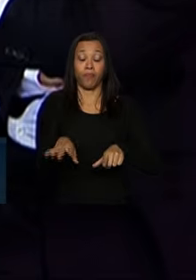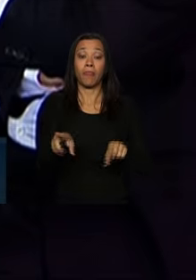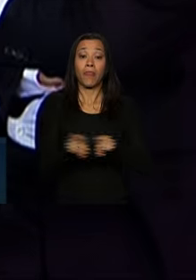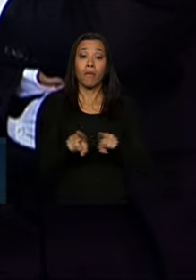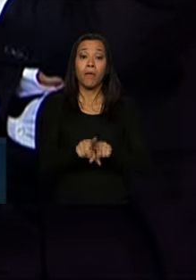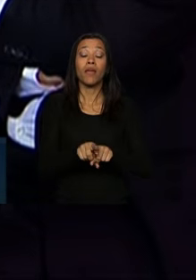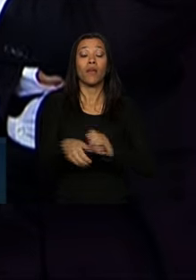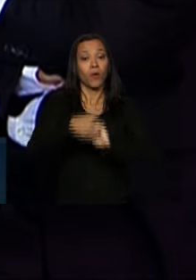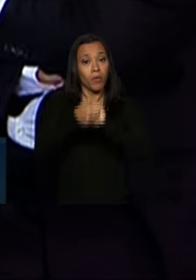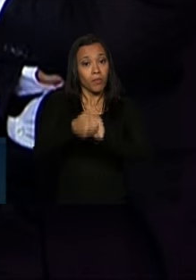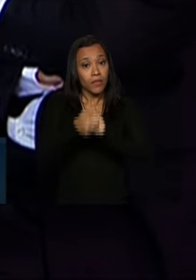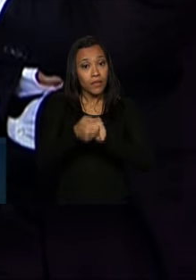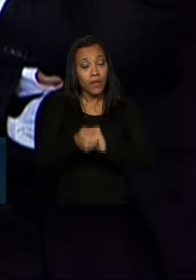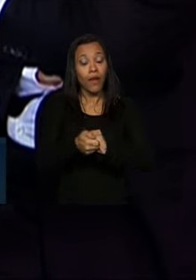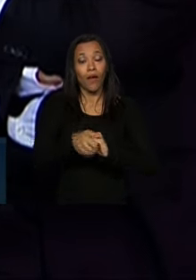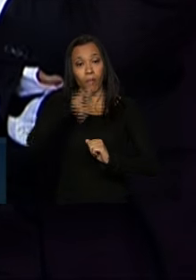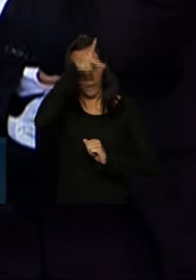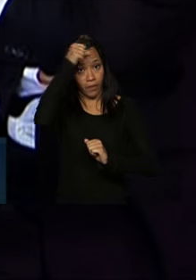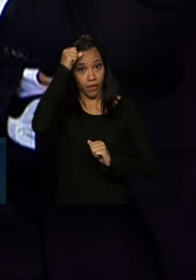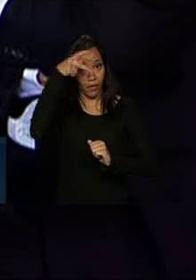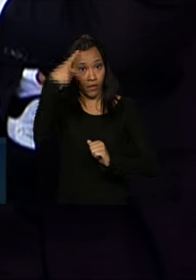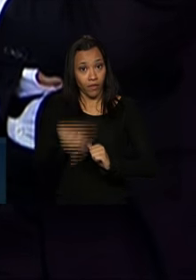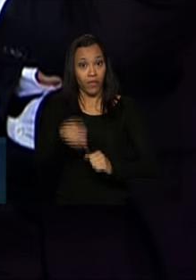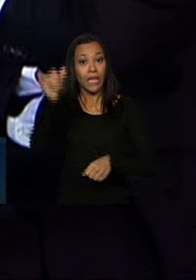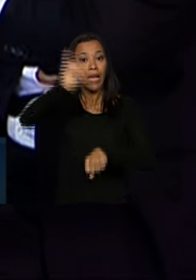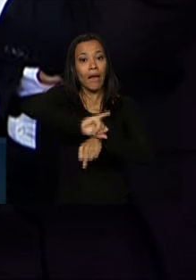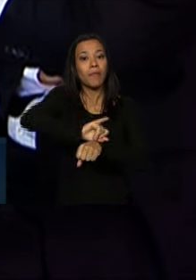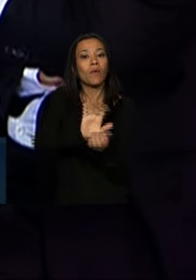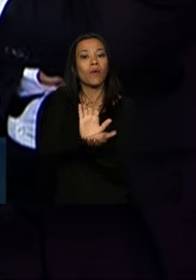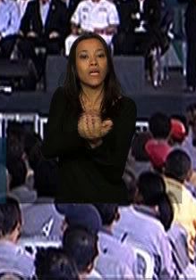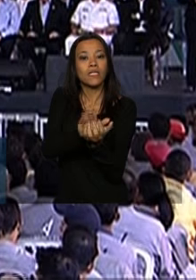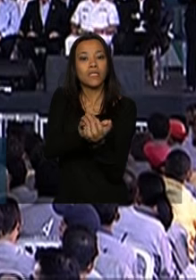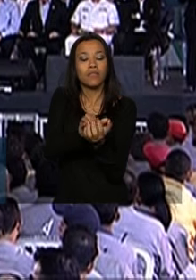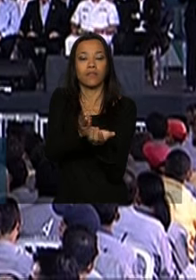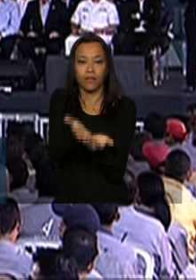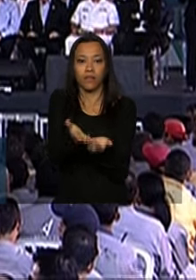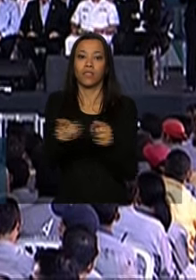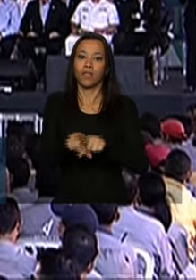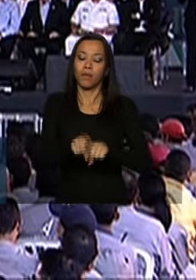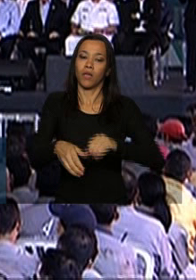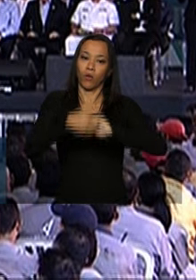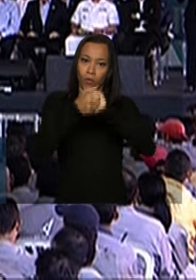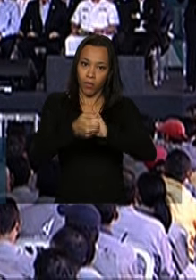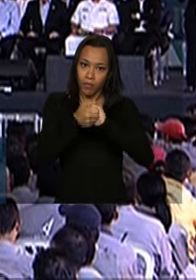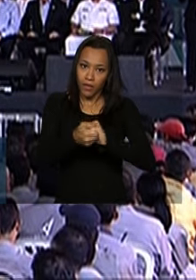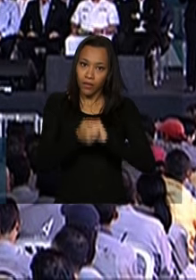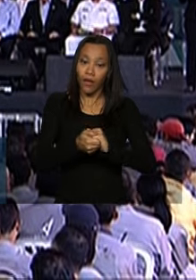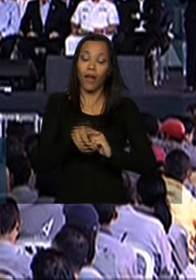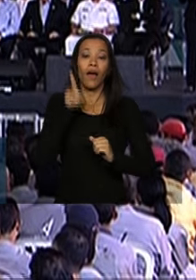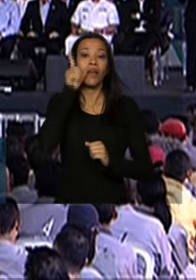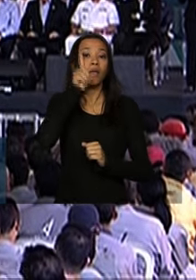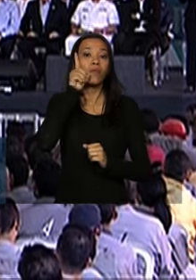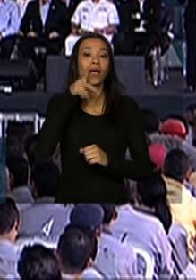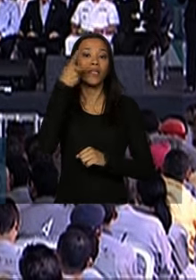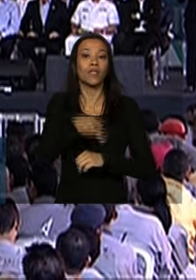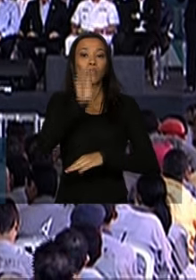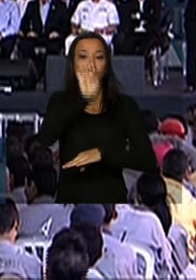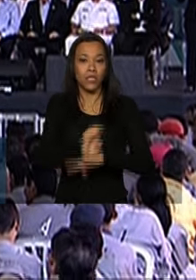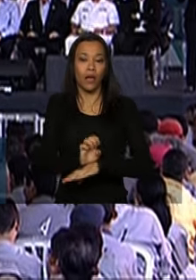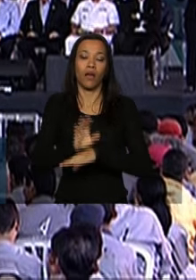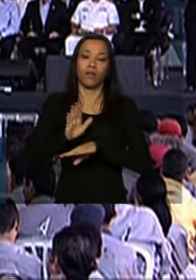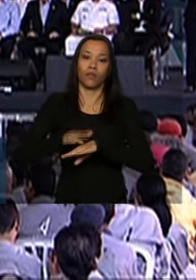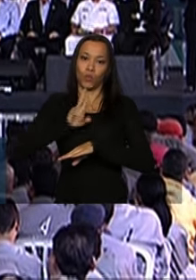prefeito de Recife, Geraldo Júlio, cumprimentar a deputada estadual Tereza Leitão e, em nome dela,